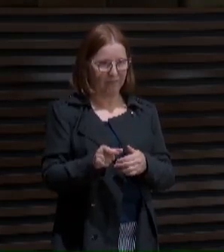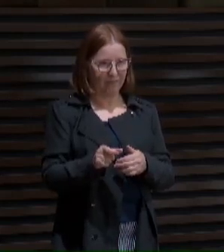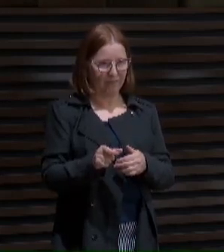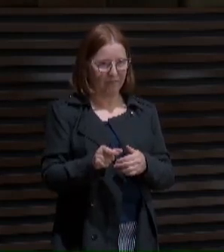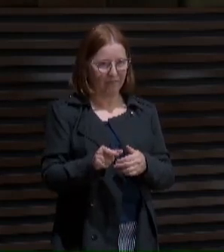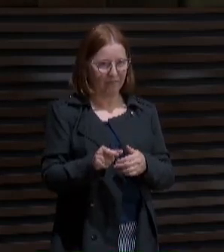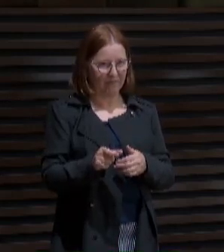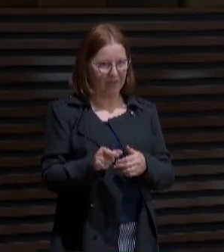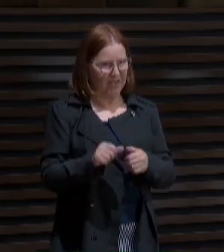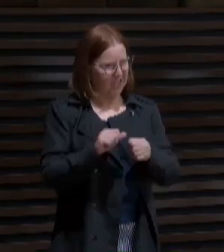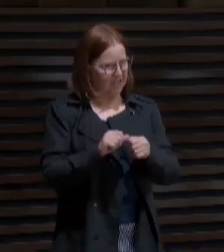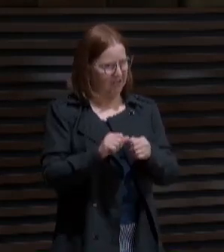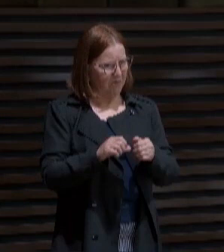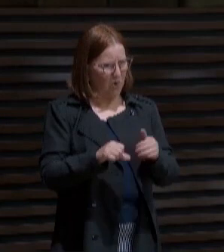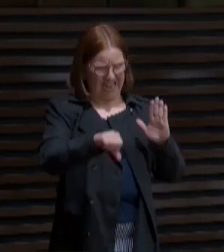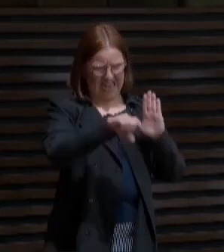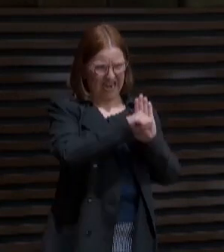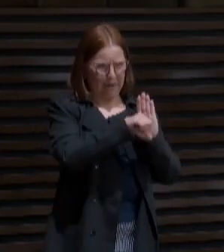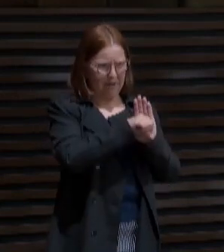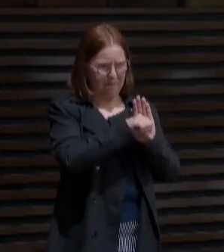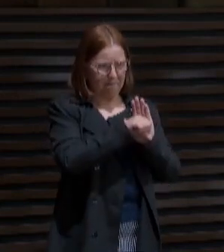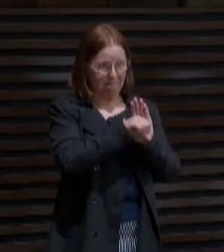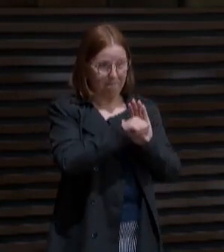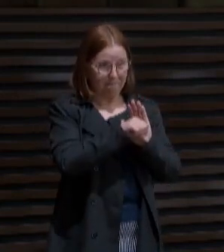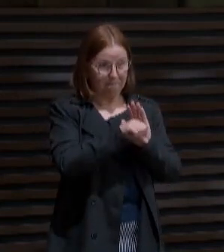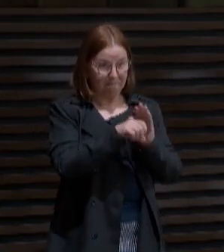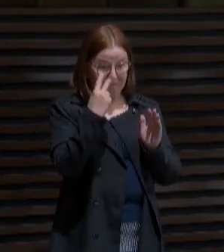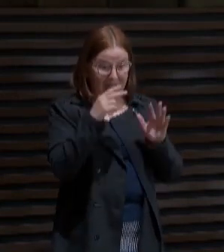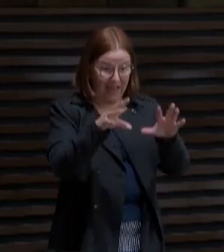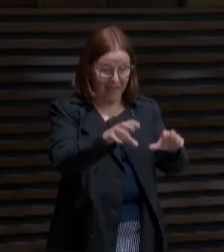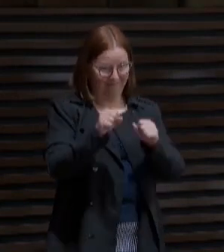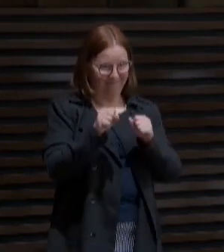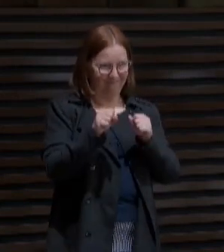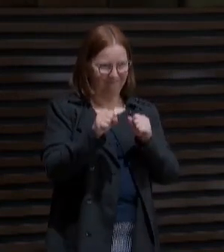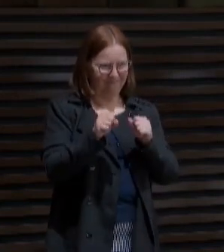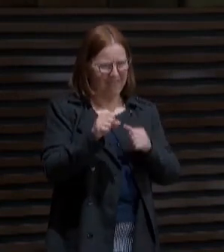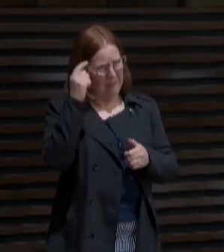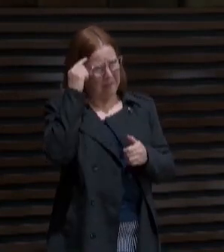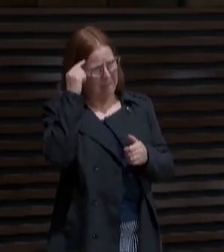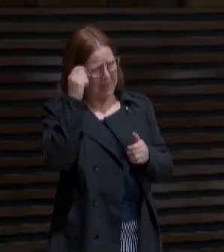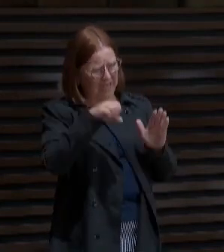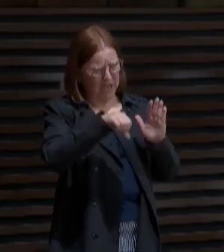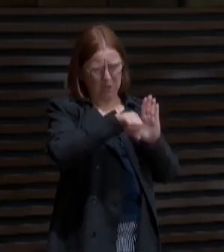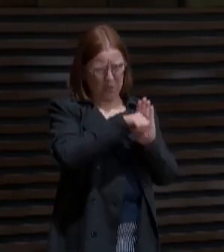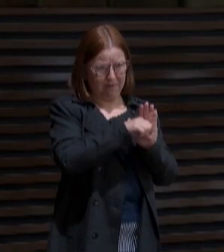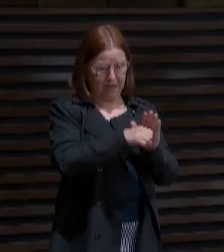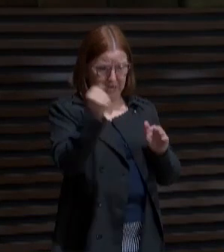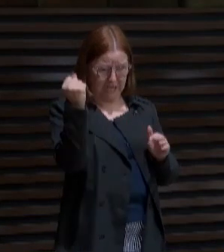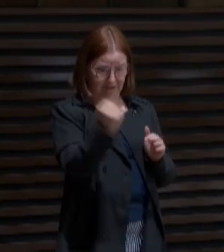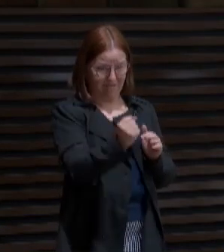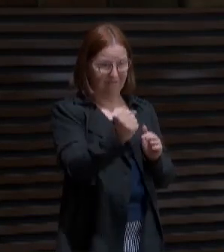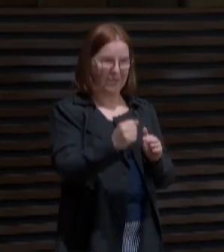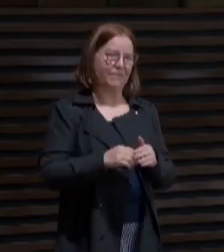crime. Vamos considerar aqui um crime de homicídio. E essa pessoa que cometeu esse crime